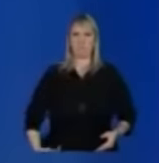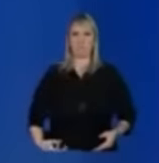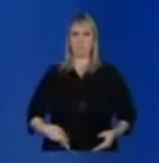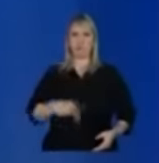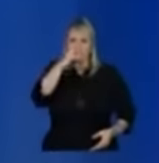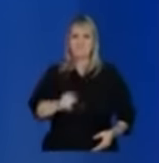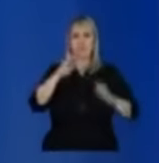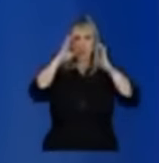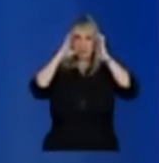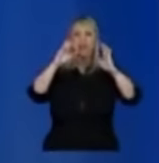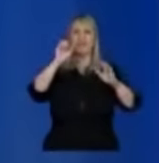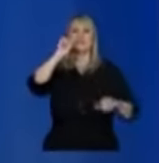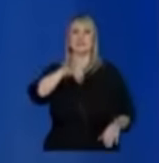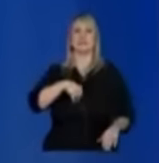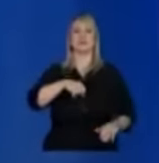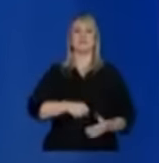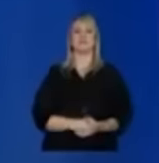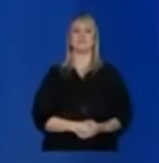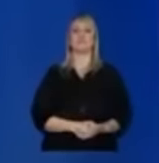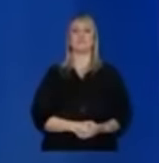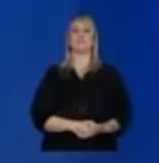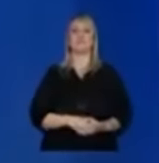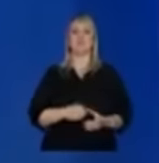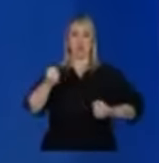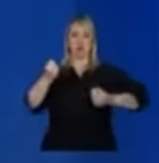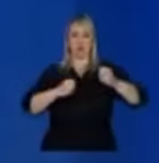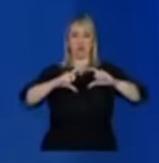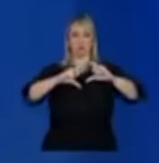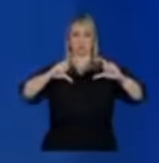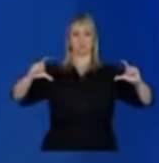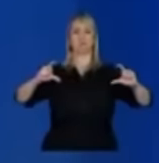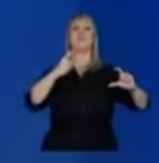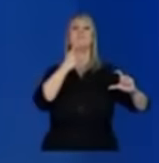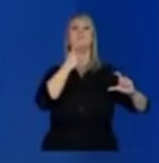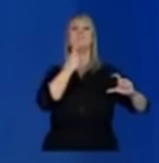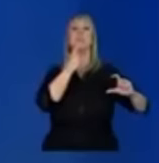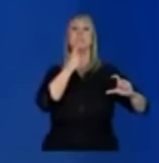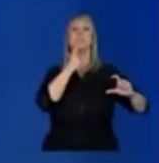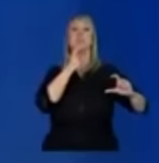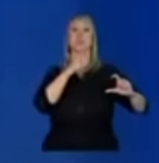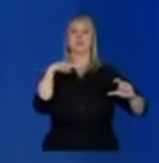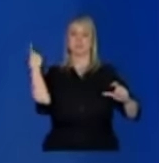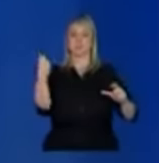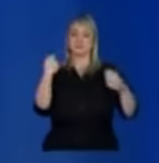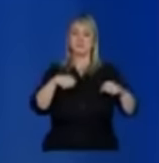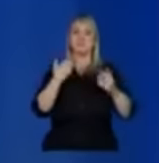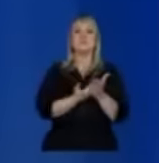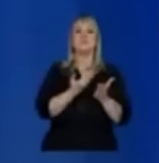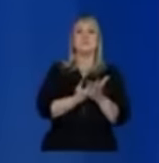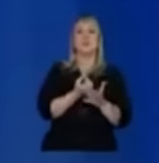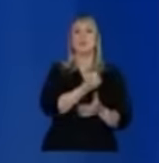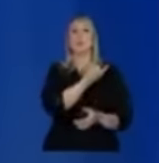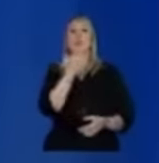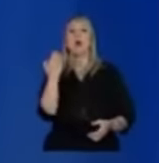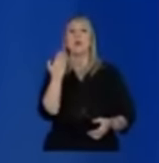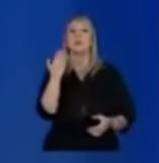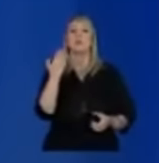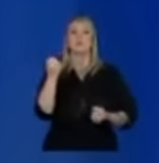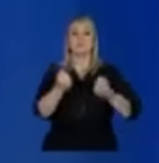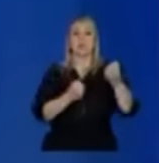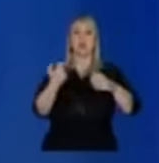vamos regulamentar, os carros terão chapa vermelha e nós vamos fazer estudos para saber quantos carros